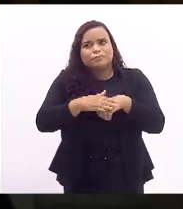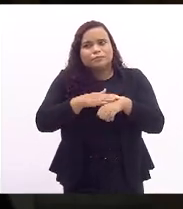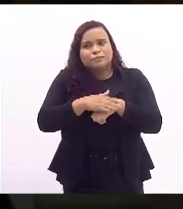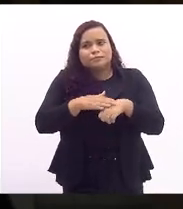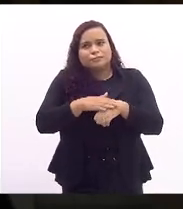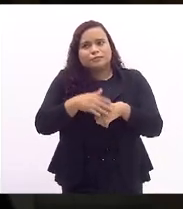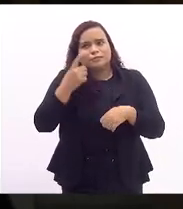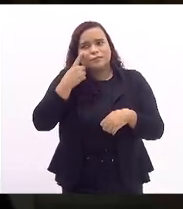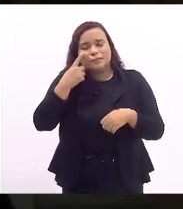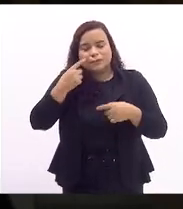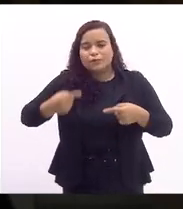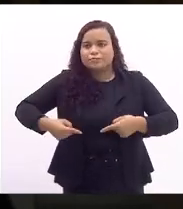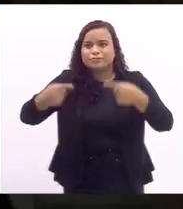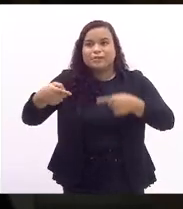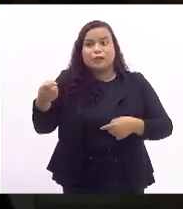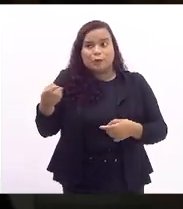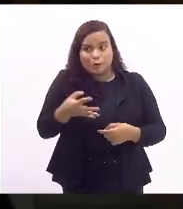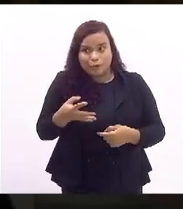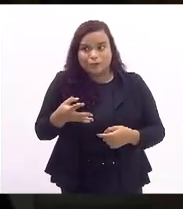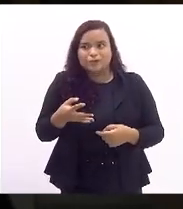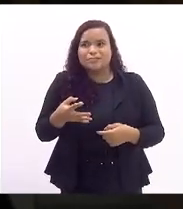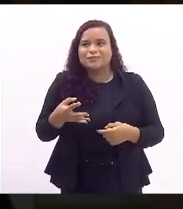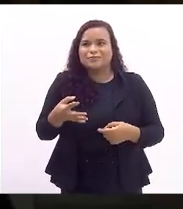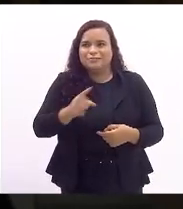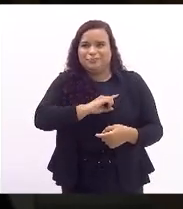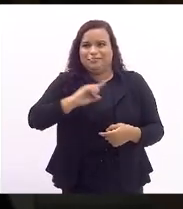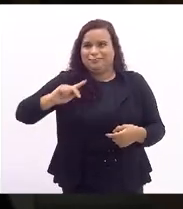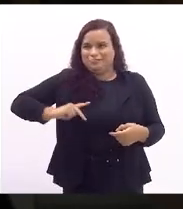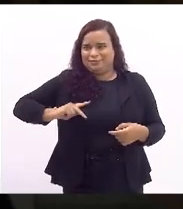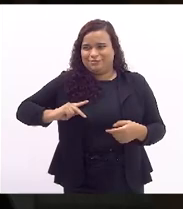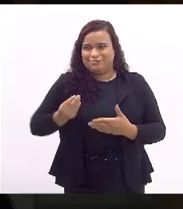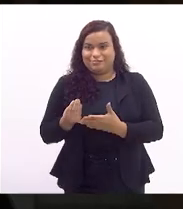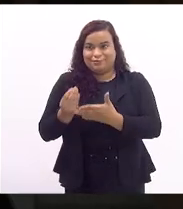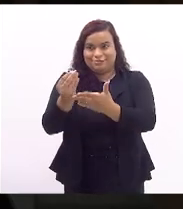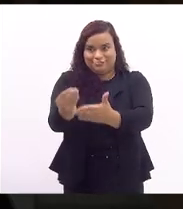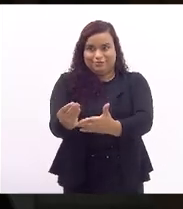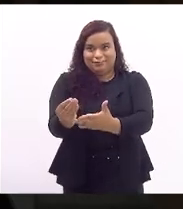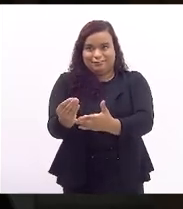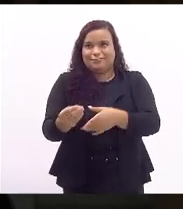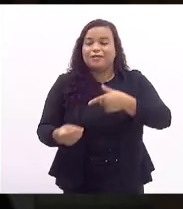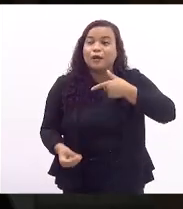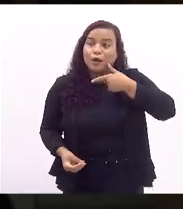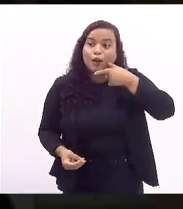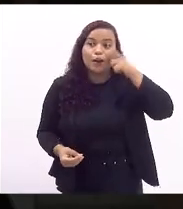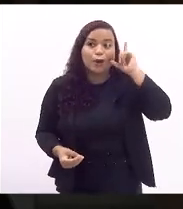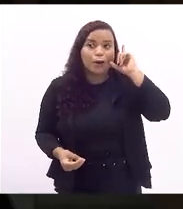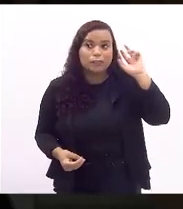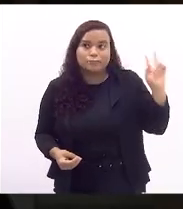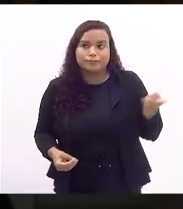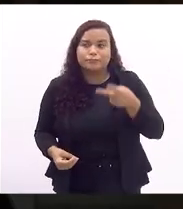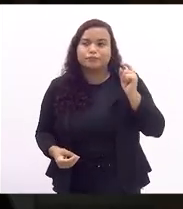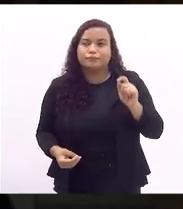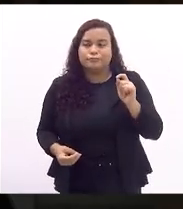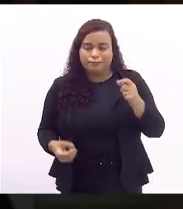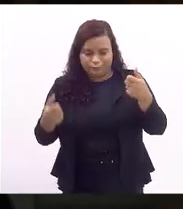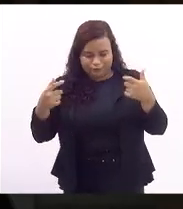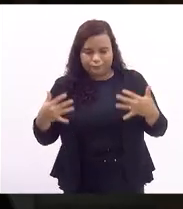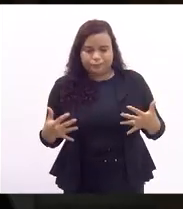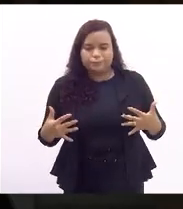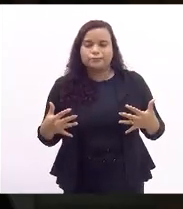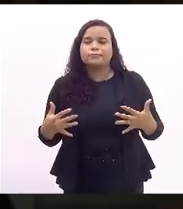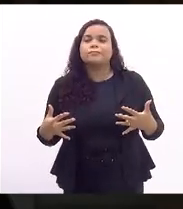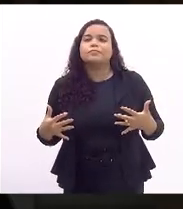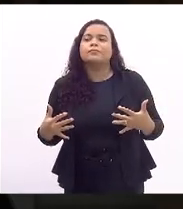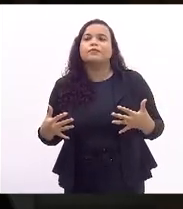é um novo desafio para defensoria no dia de ontem e